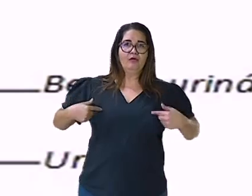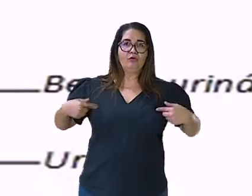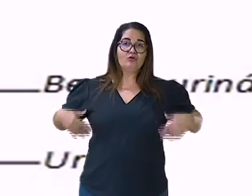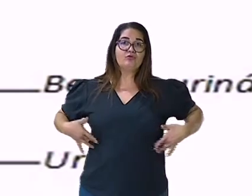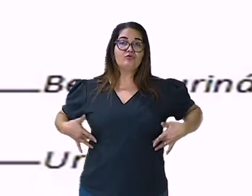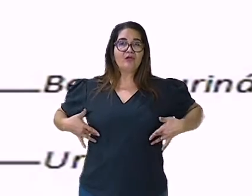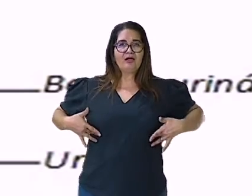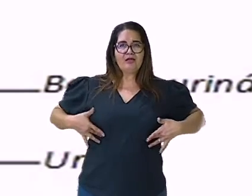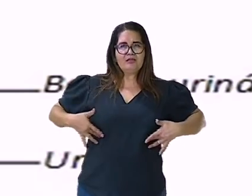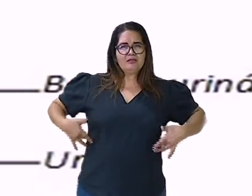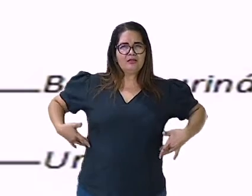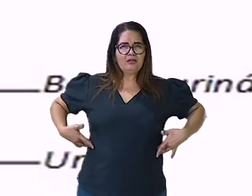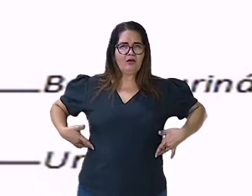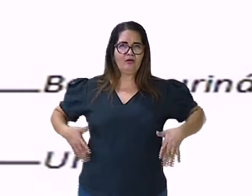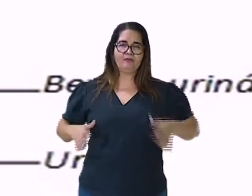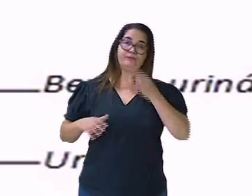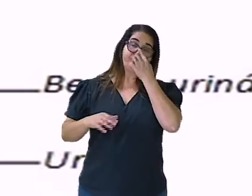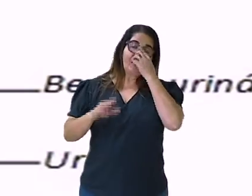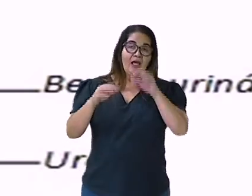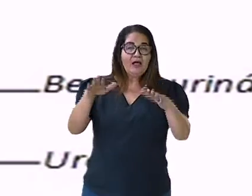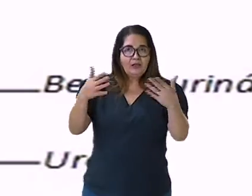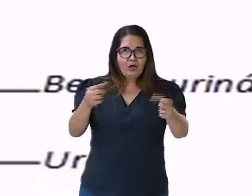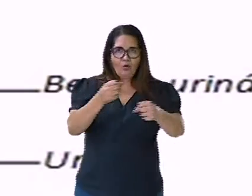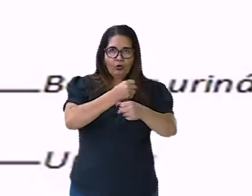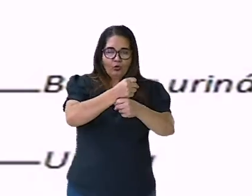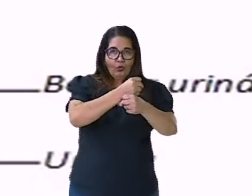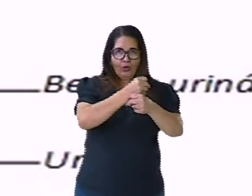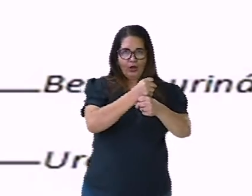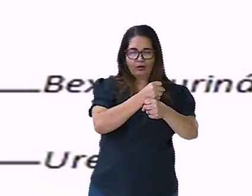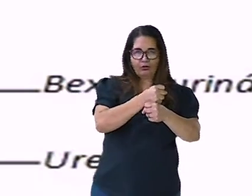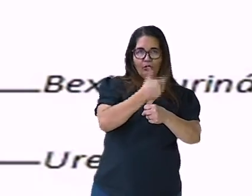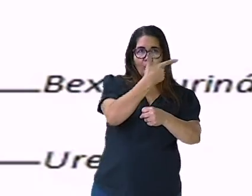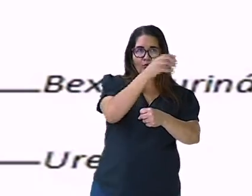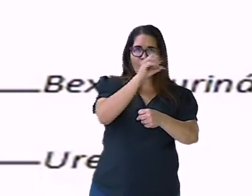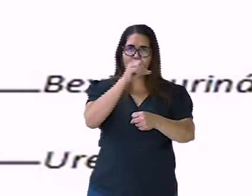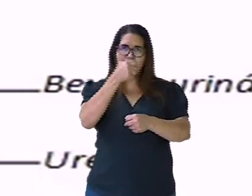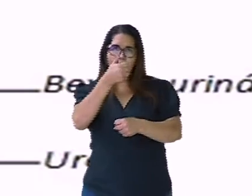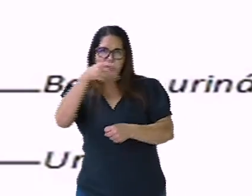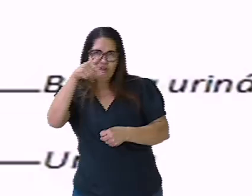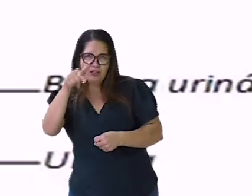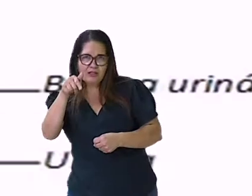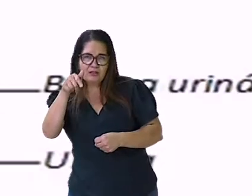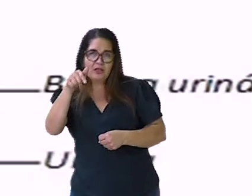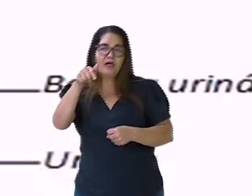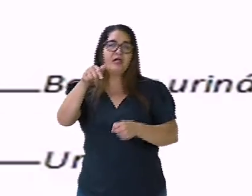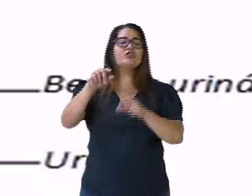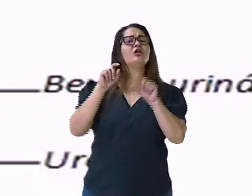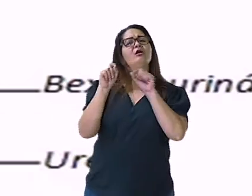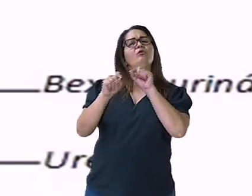Em 2017, o Brasil realizou aproximadamente